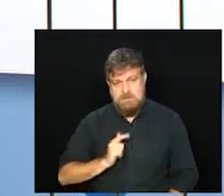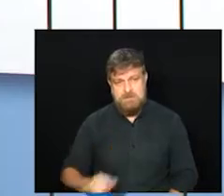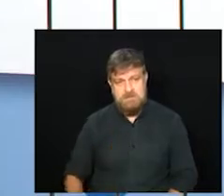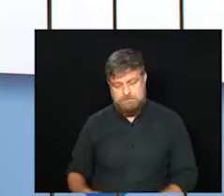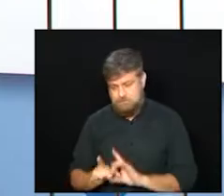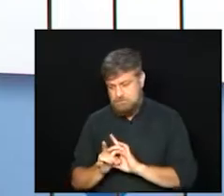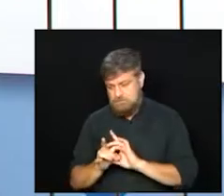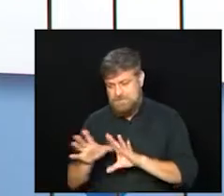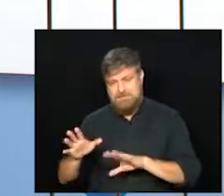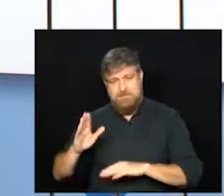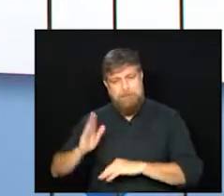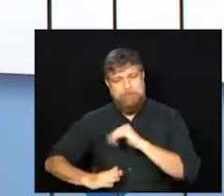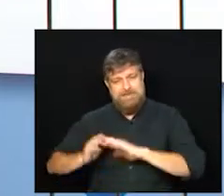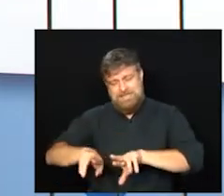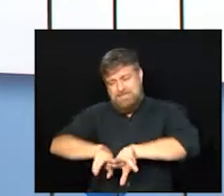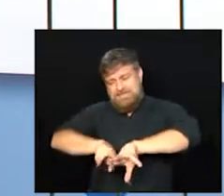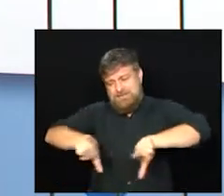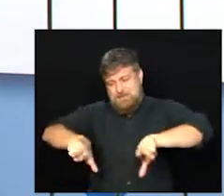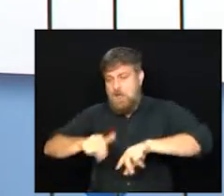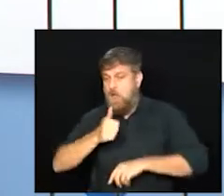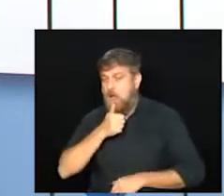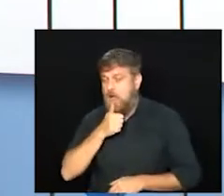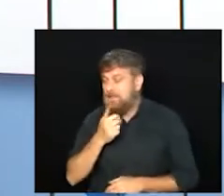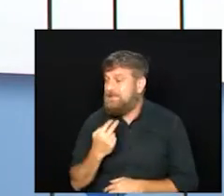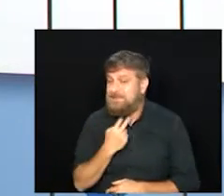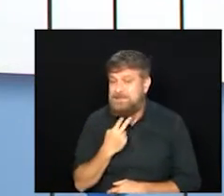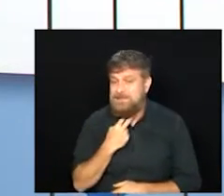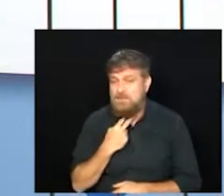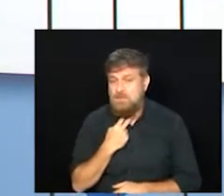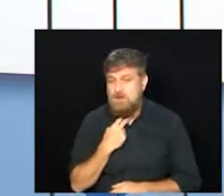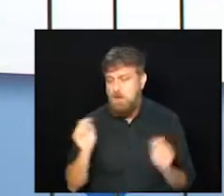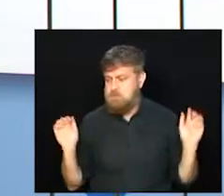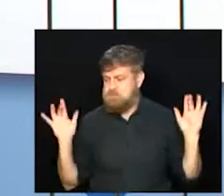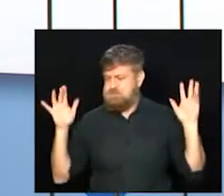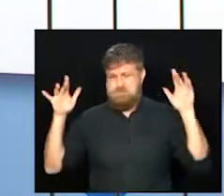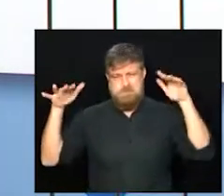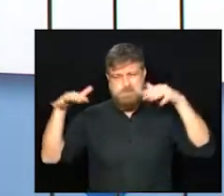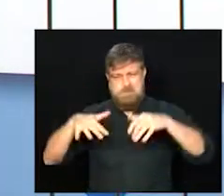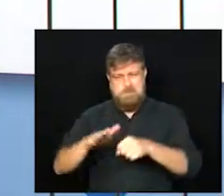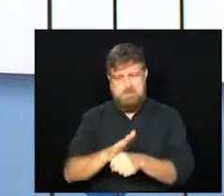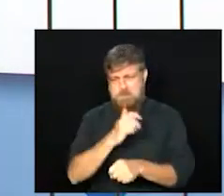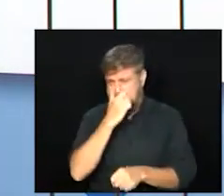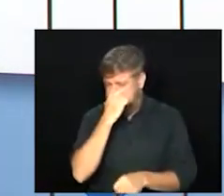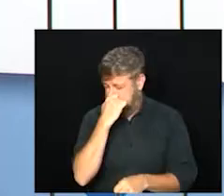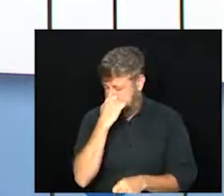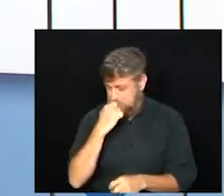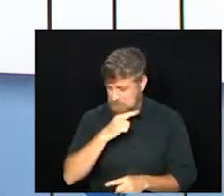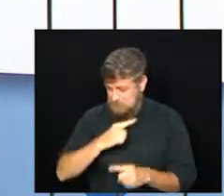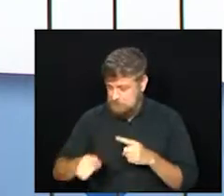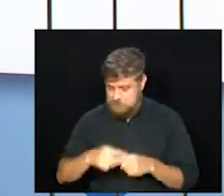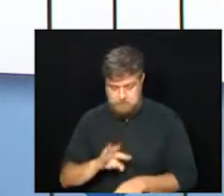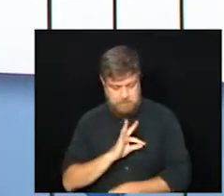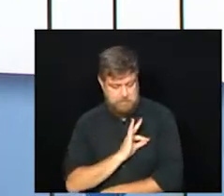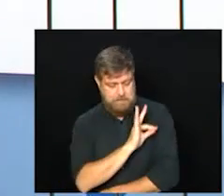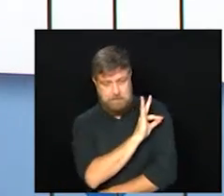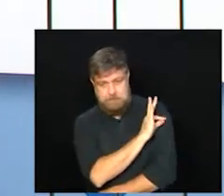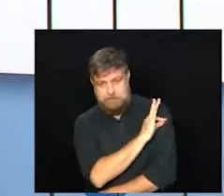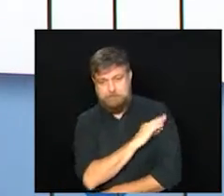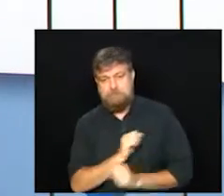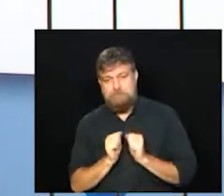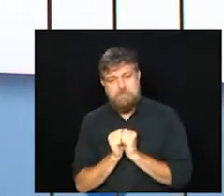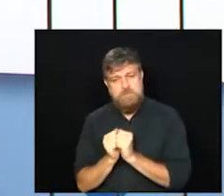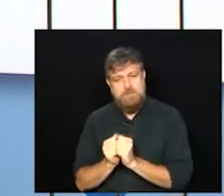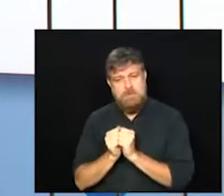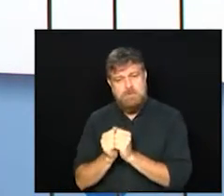diversas atividades, mas ainda não está permitida a aglomeração. Por isso, a Guarda Municipal e